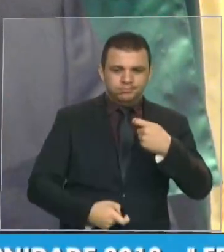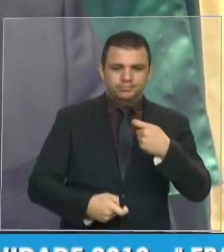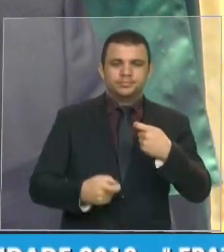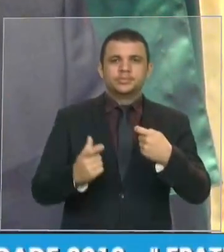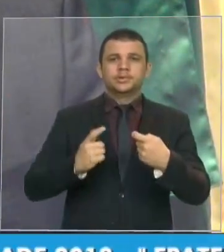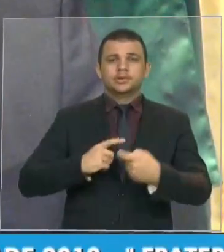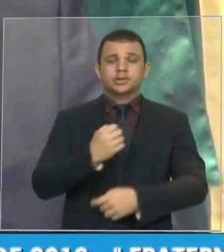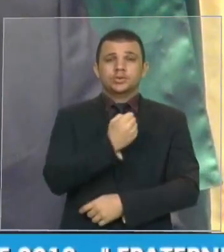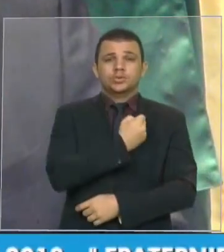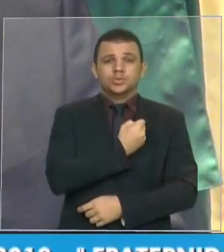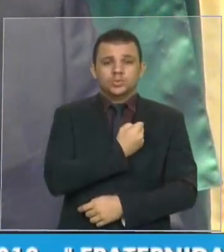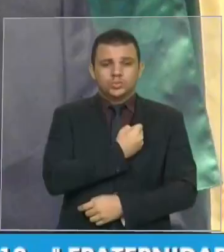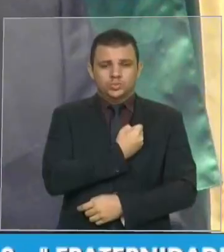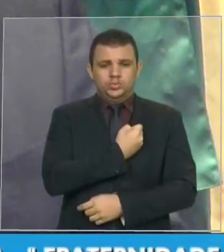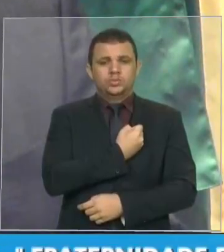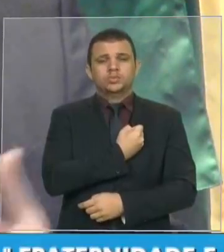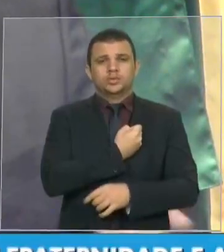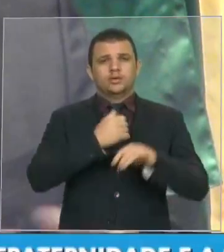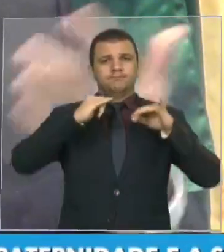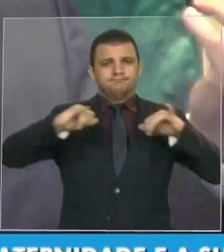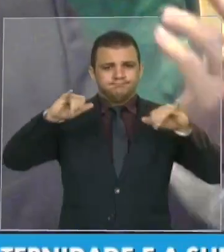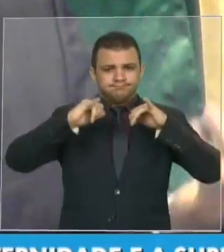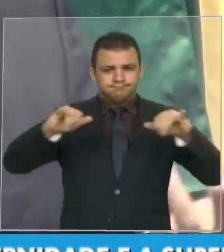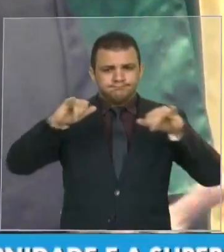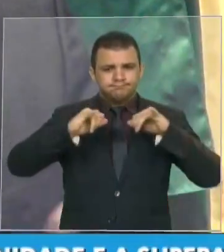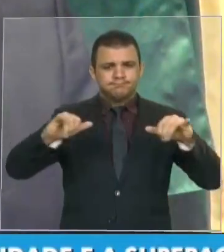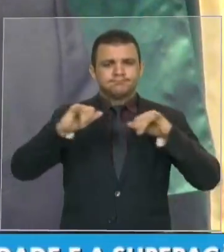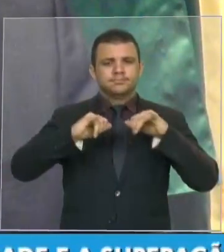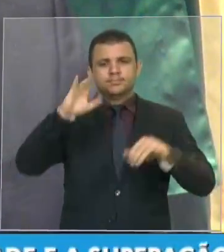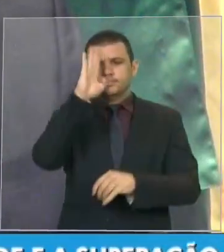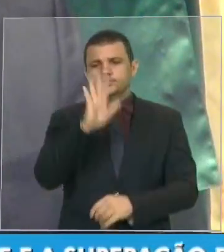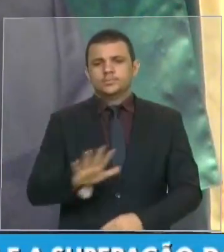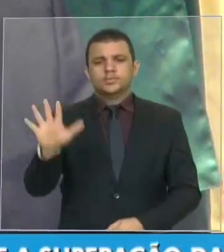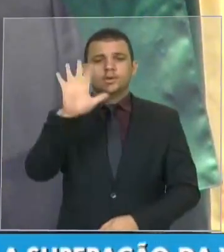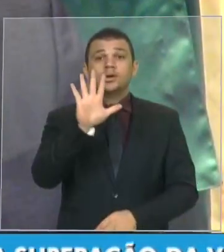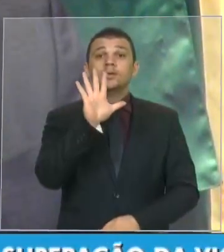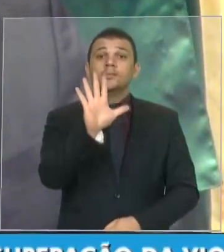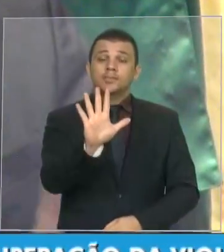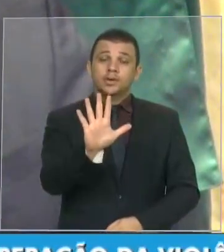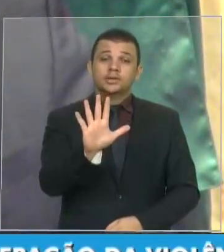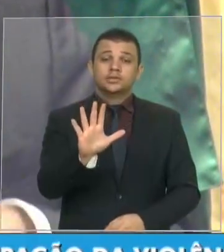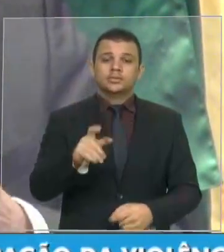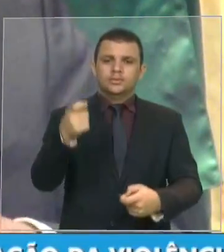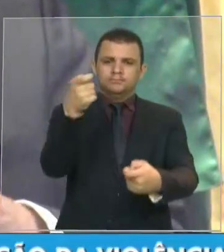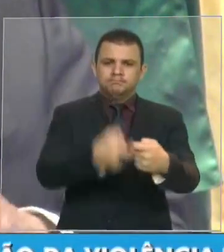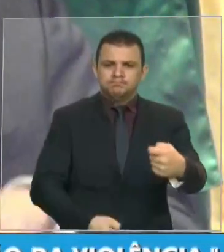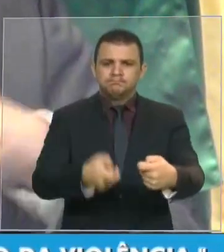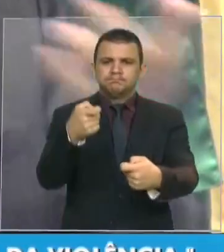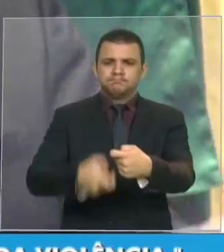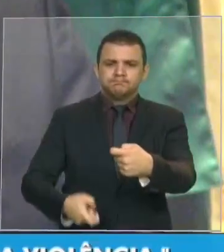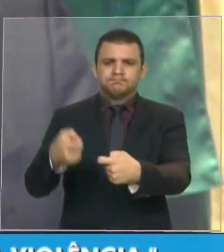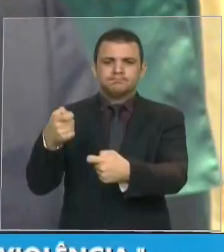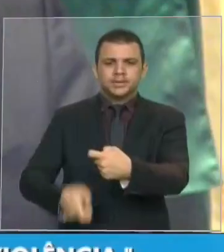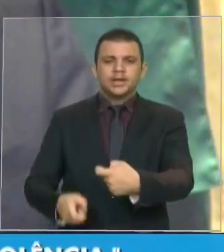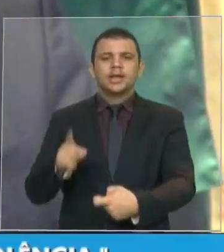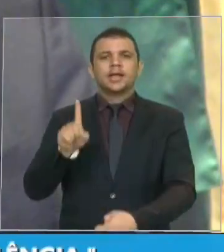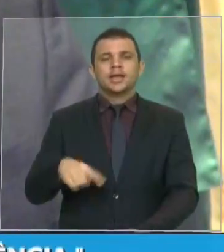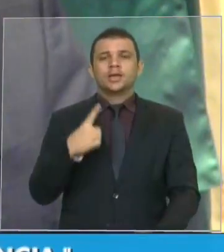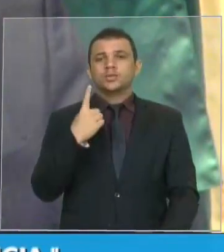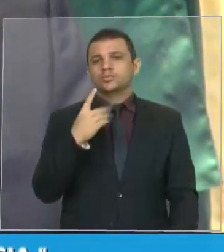no Brasil todo, estupro aparece com menos de 1% de ocorrência. Então, a subnotificação de estupro é muito